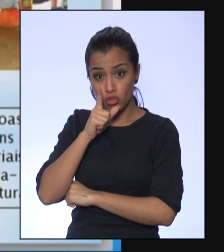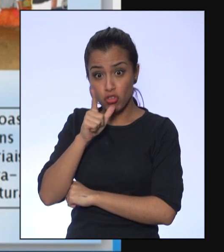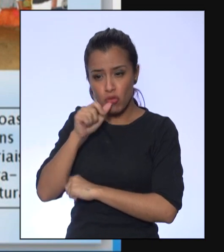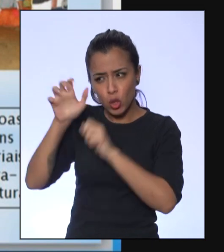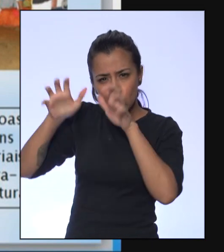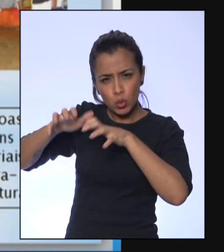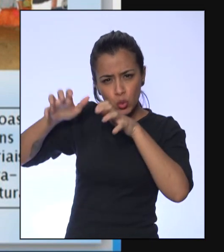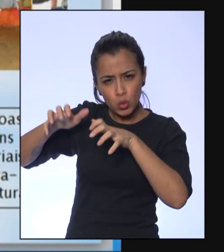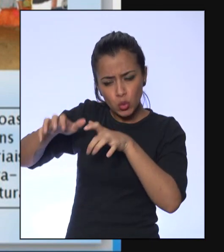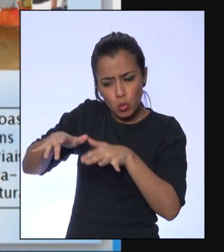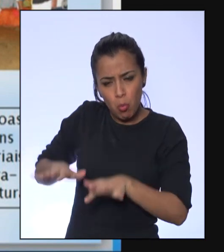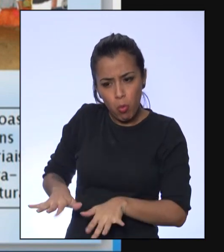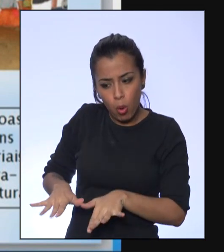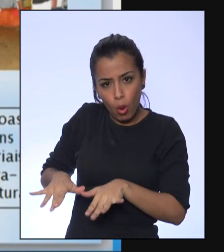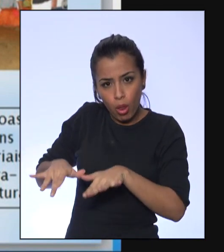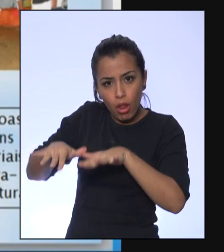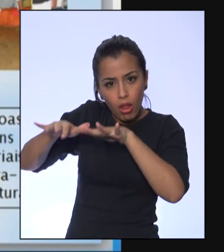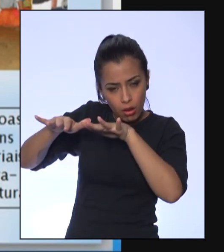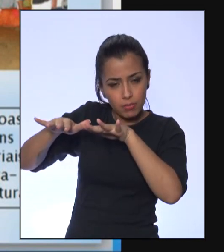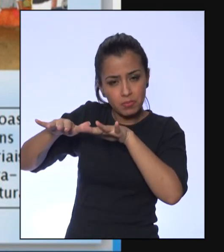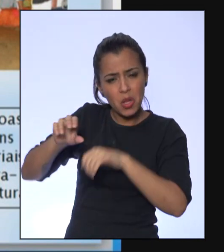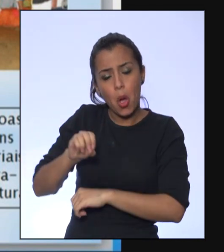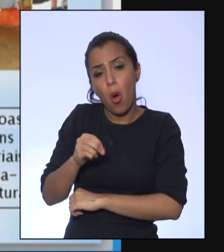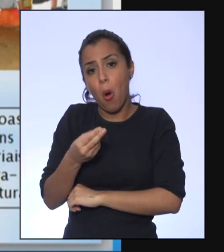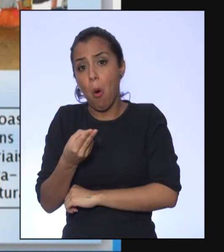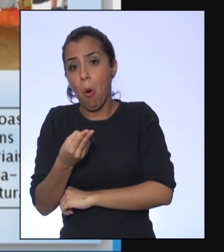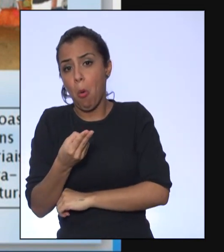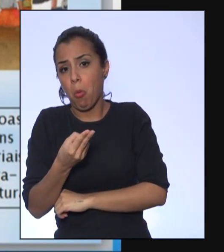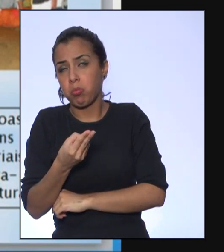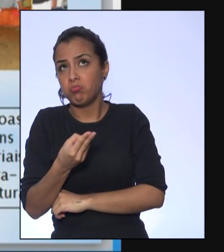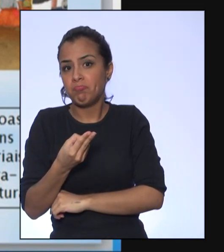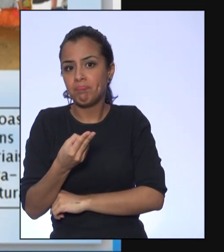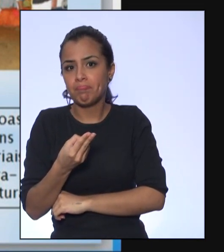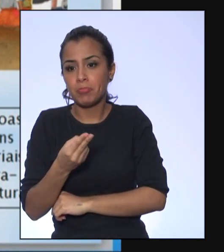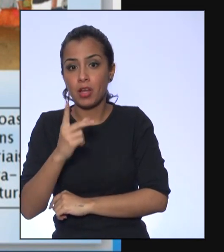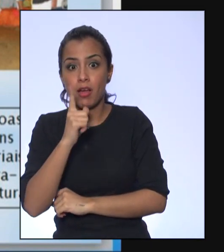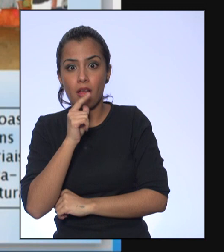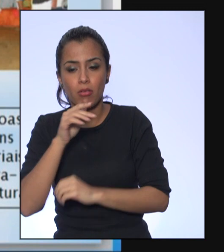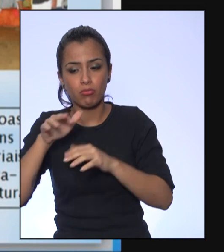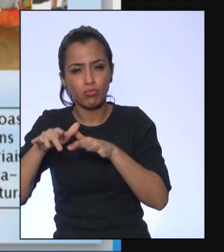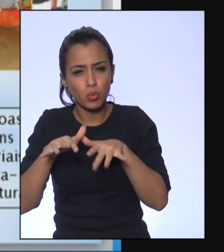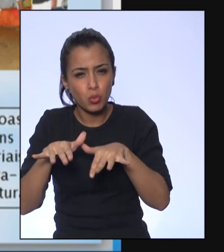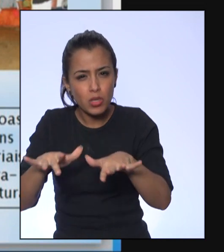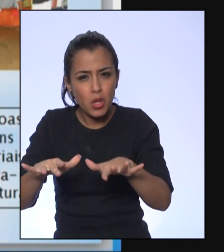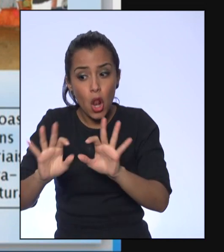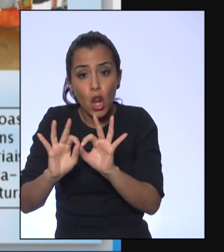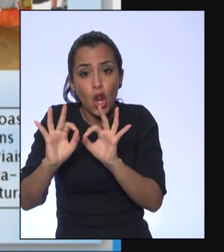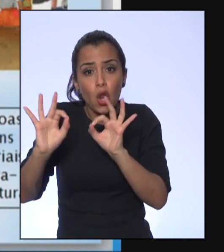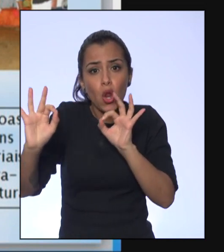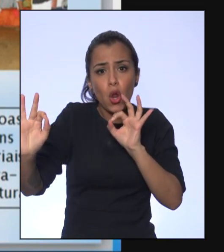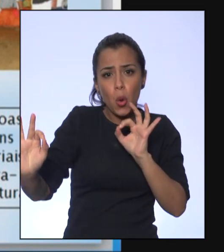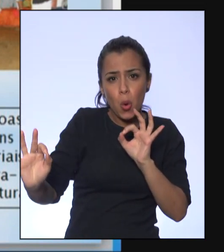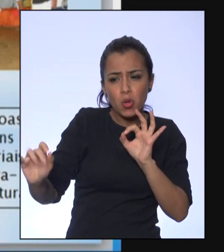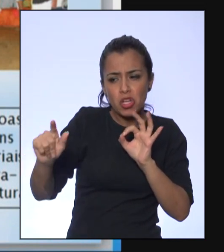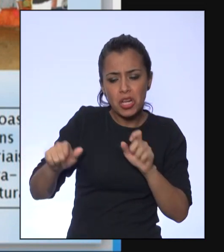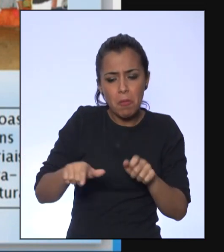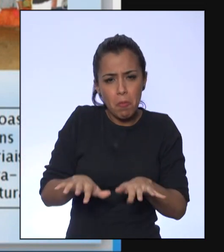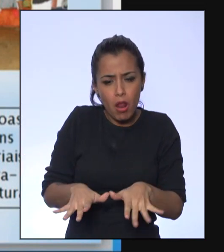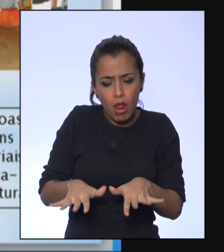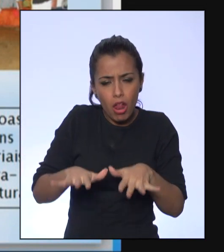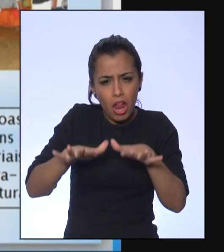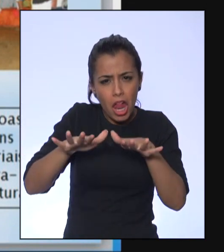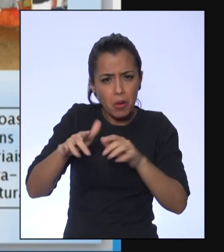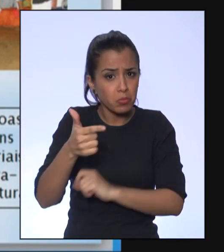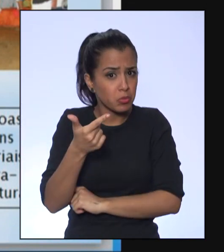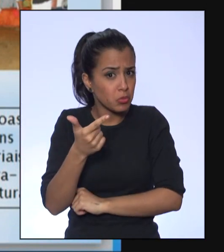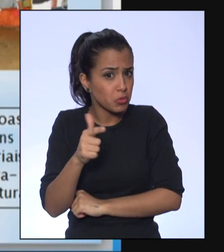rio, ou não, ou moramos longe de um rio e lá não tem inundação. Então, ou seja,